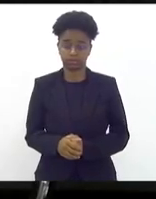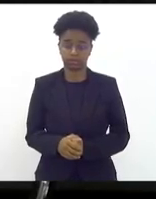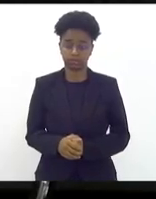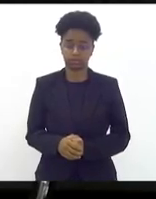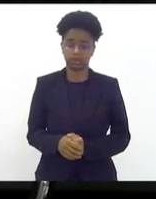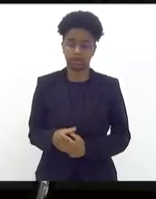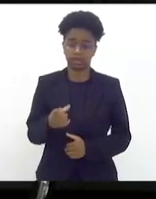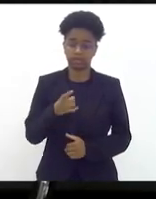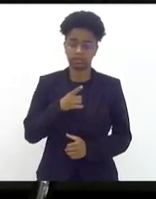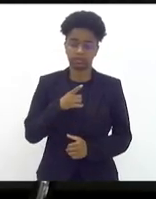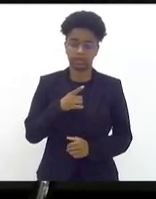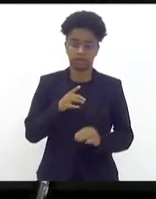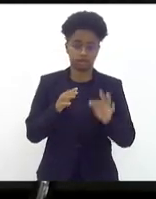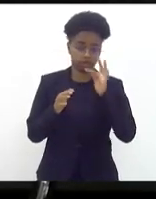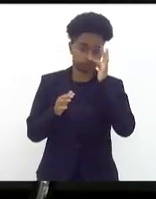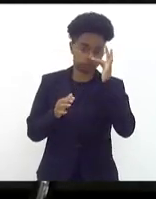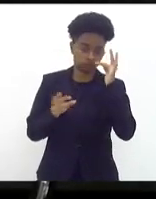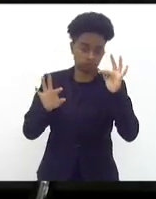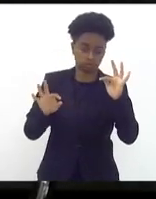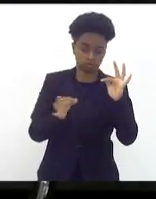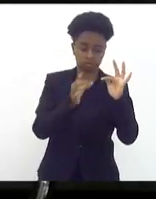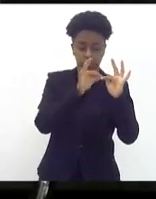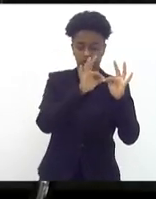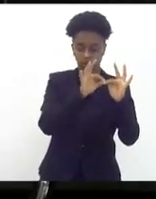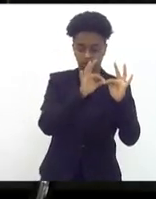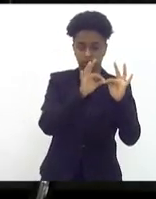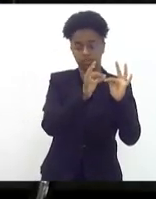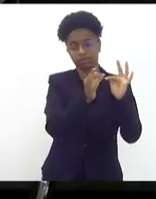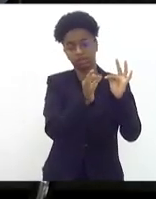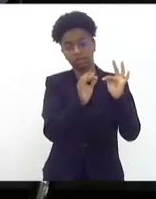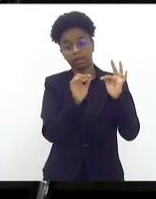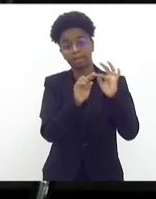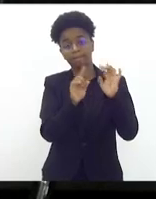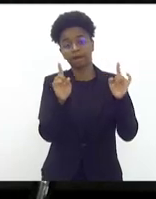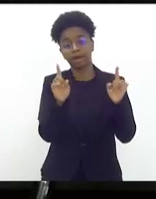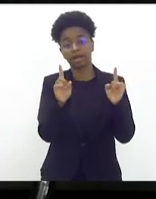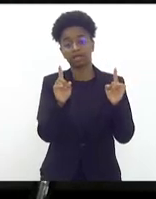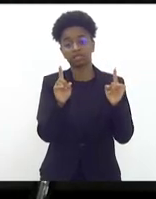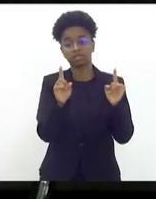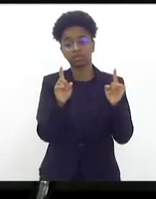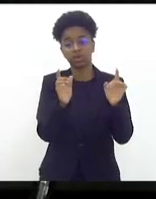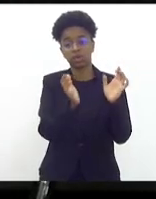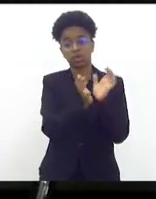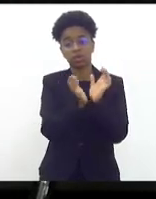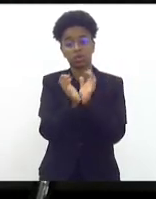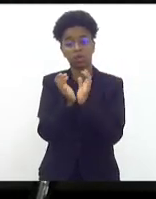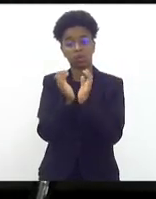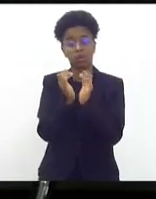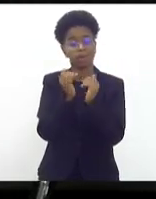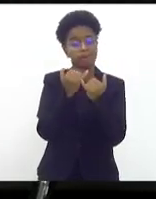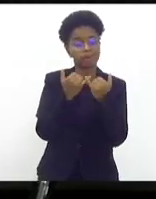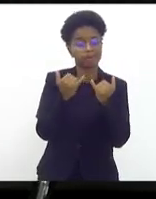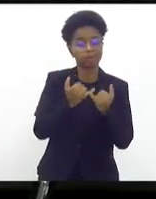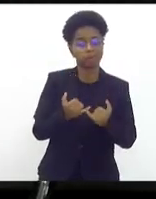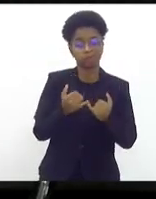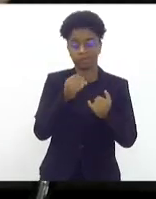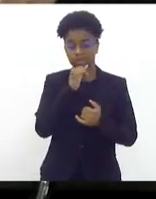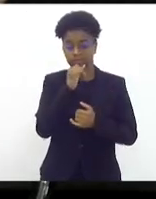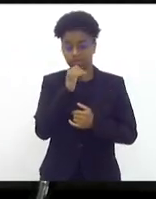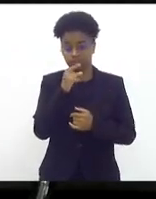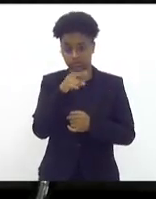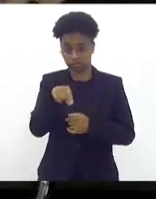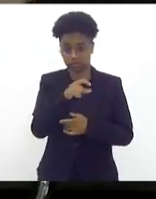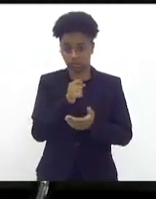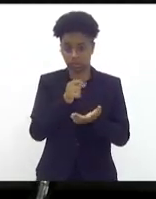colher lá seu pólen, etc., em campos de espécie muito próximas. Né? Tanto é que quando você vai comprar